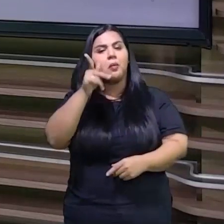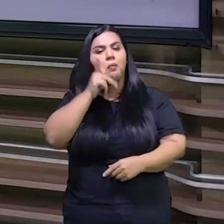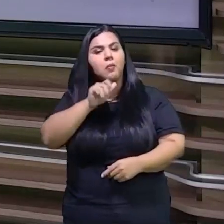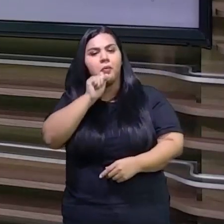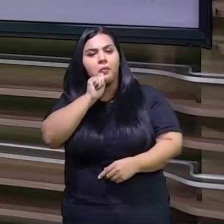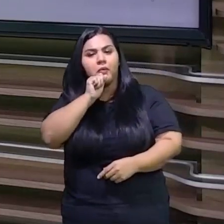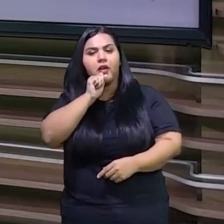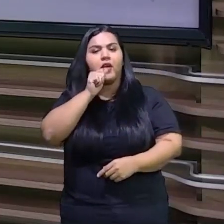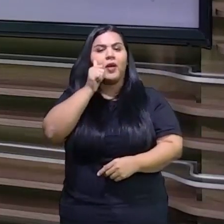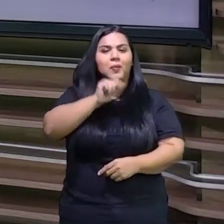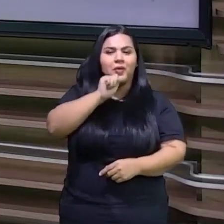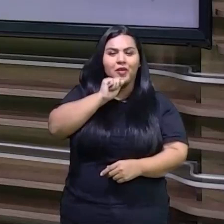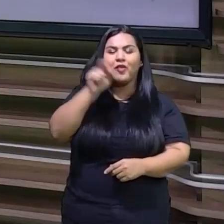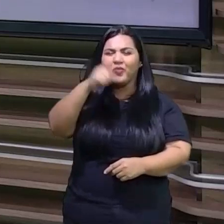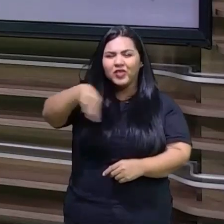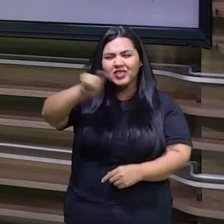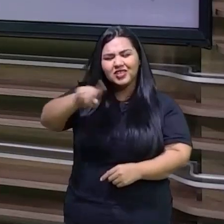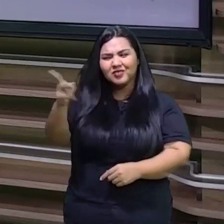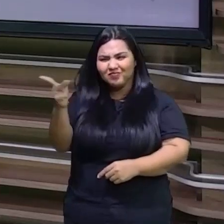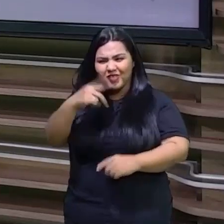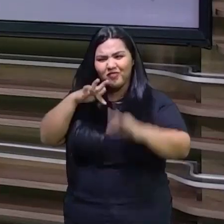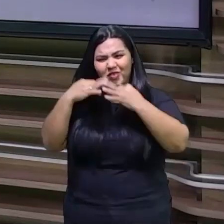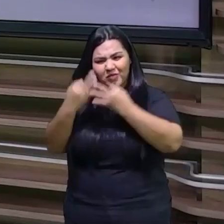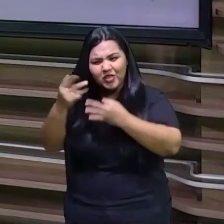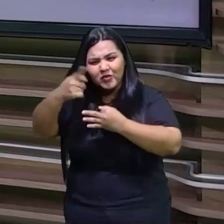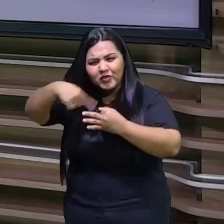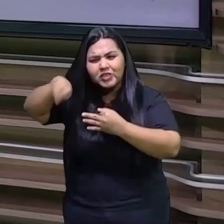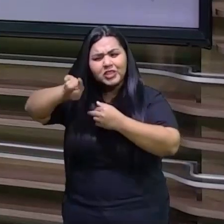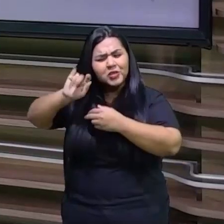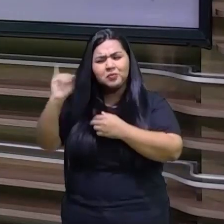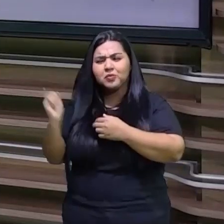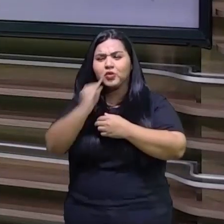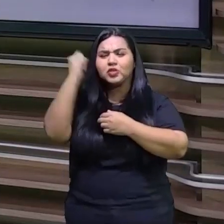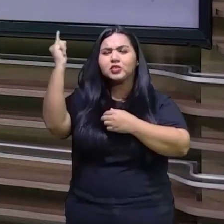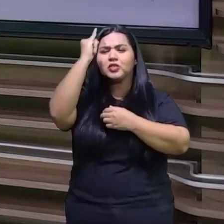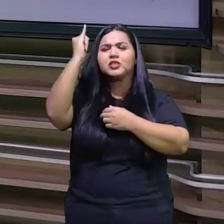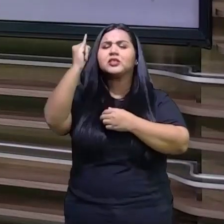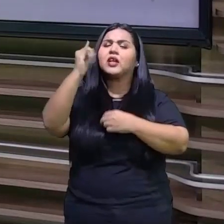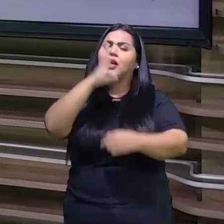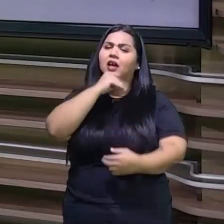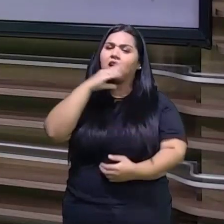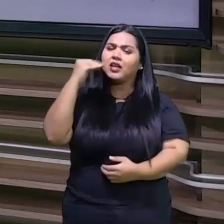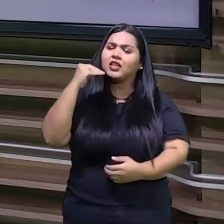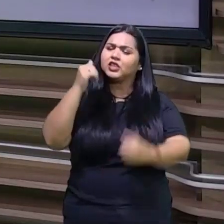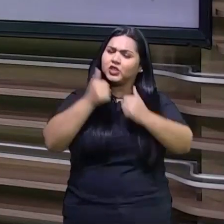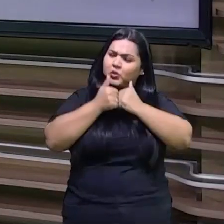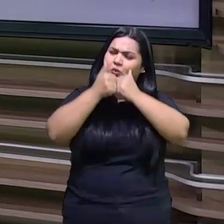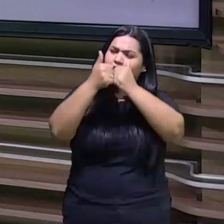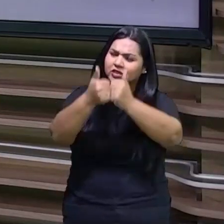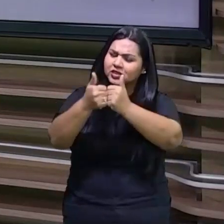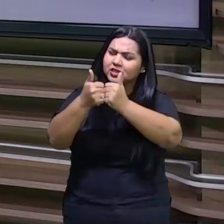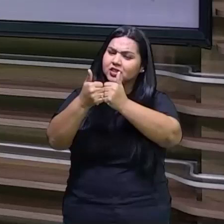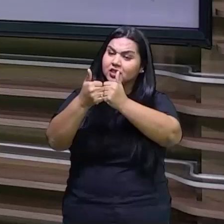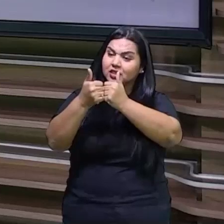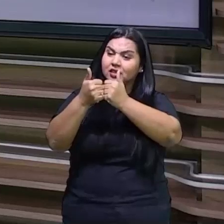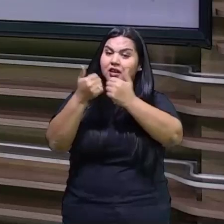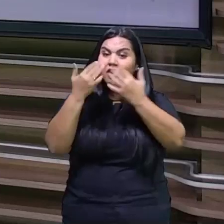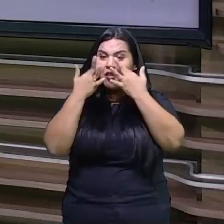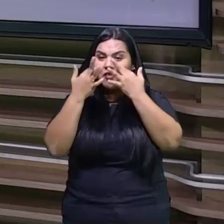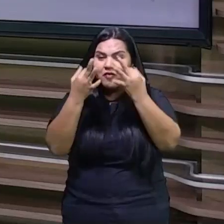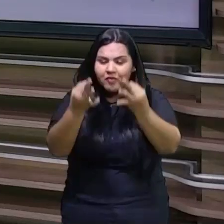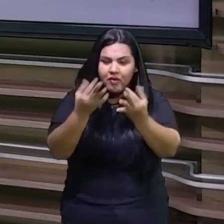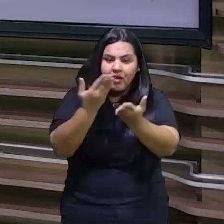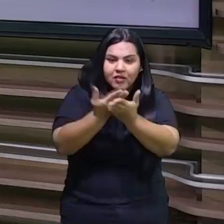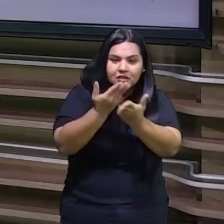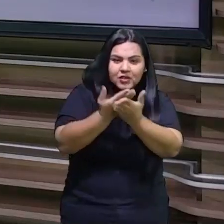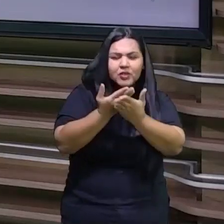responsáveis. Vocês são peças-chaves para que a criança consiga acompanhar as aulas. Então, pais,